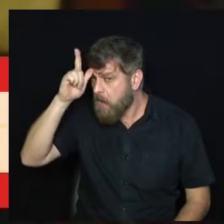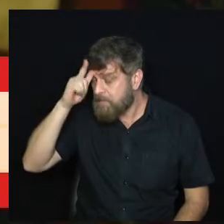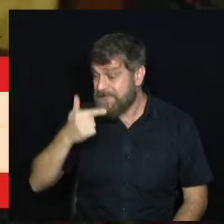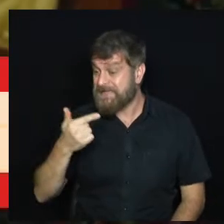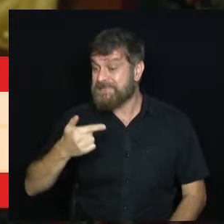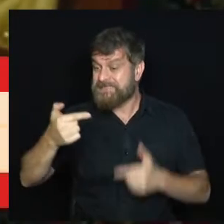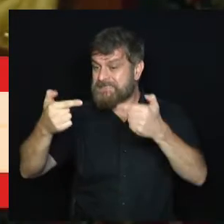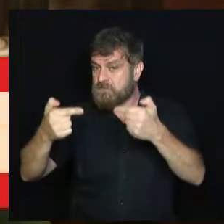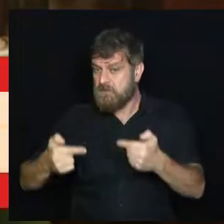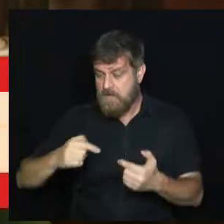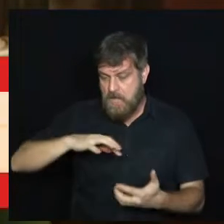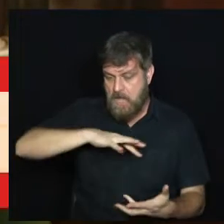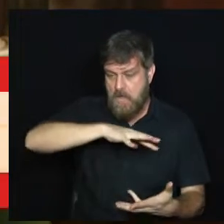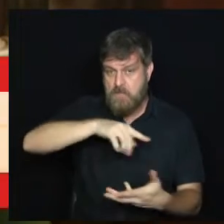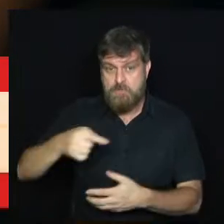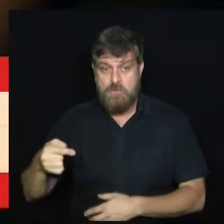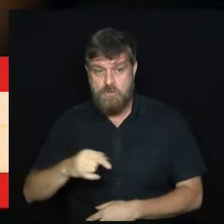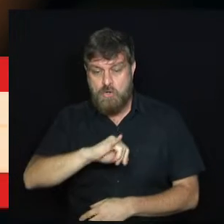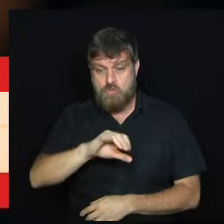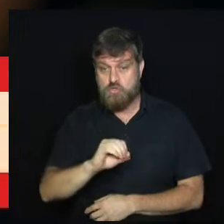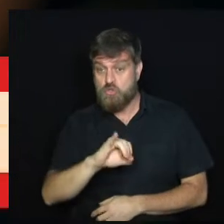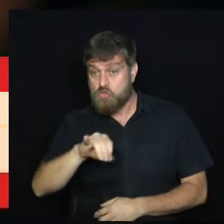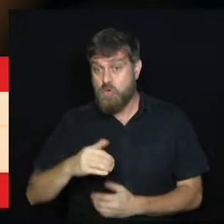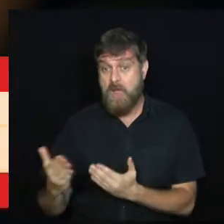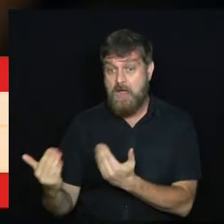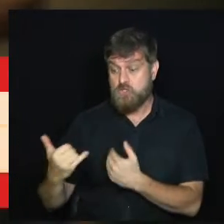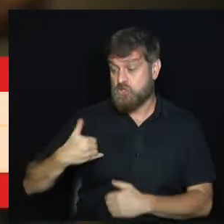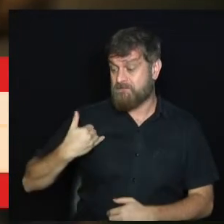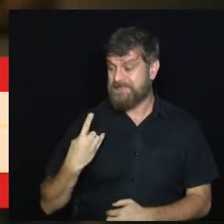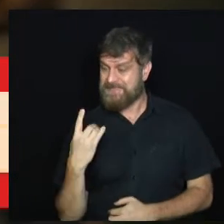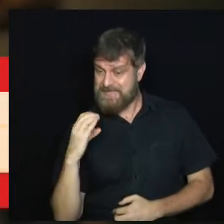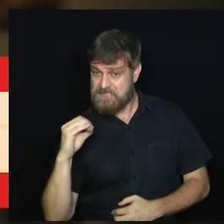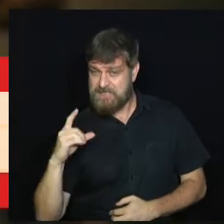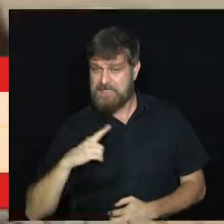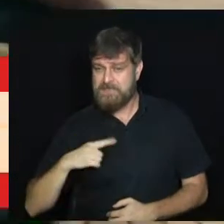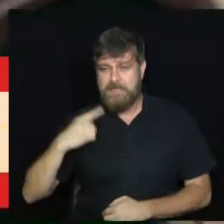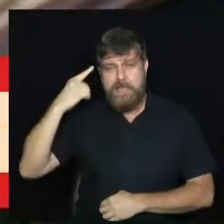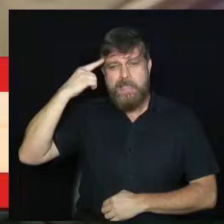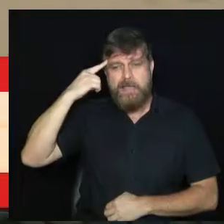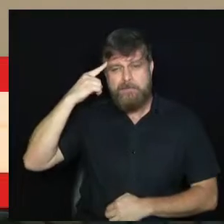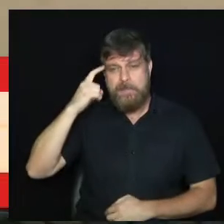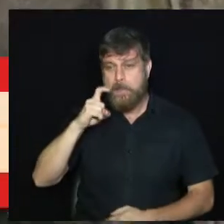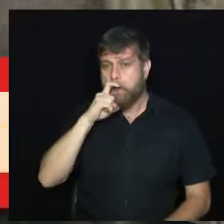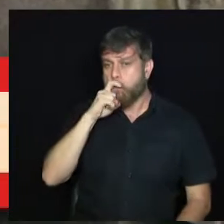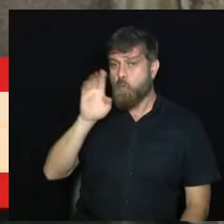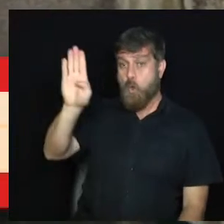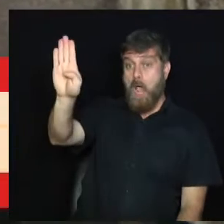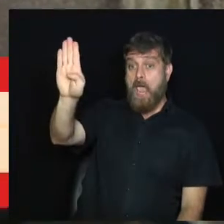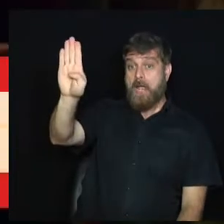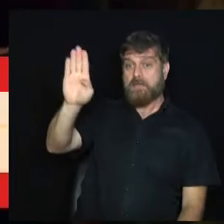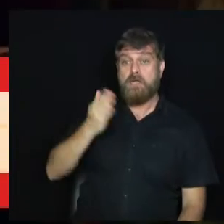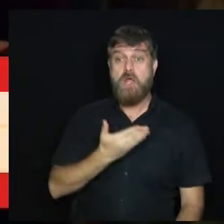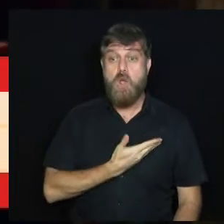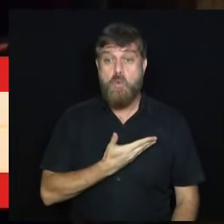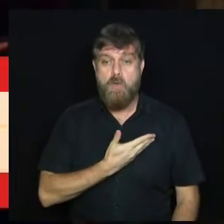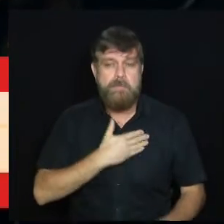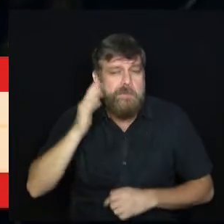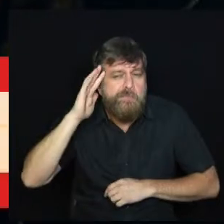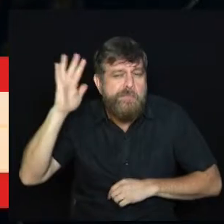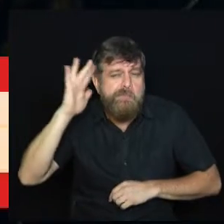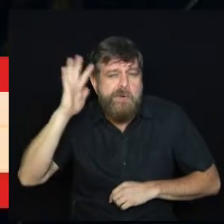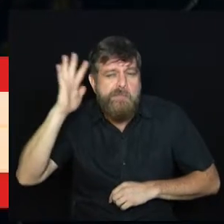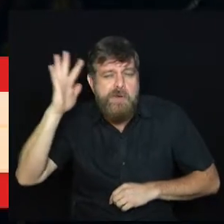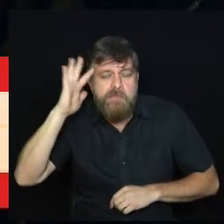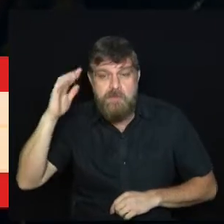Mundial. Jojo é um jovem nazista de 10 anos que trata Adolf Hitler como um amigo próximo, em sua imaginação. Seu